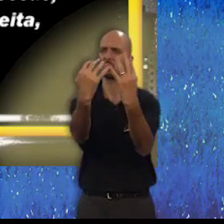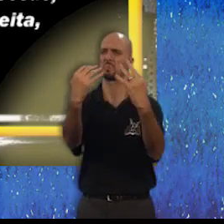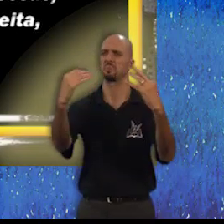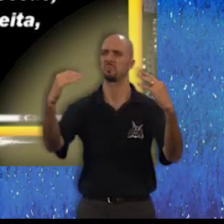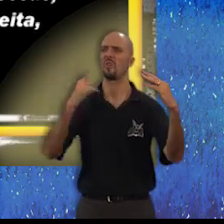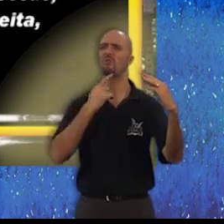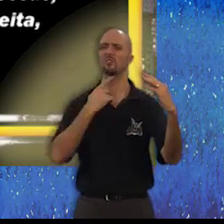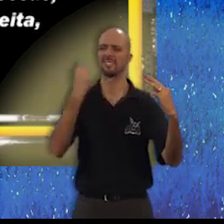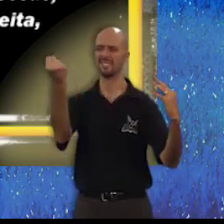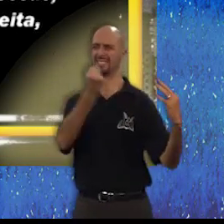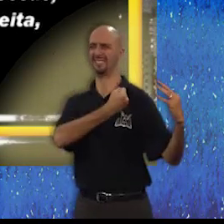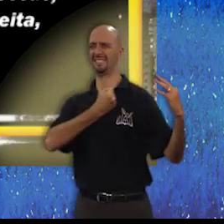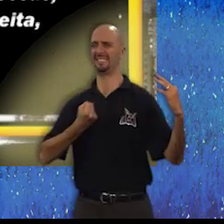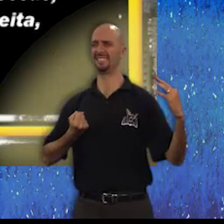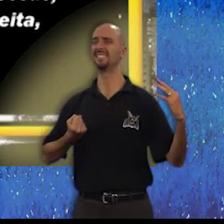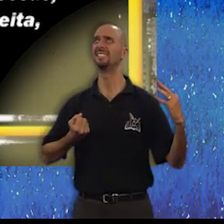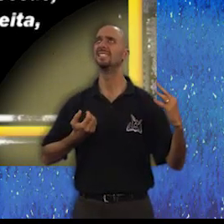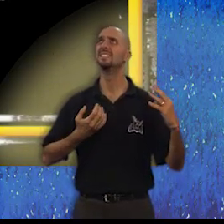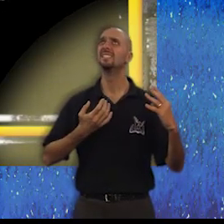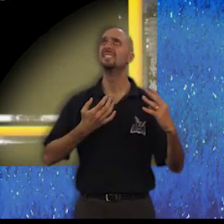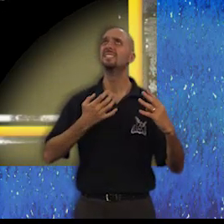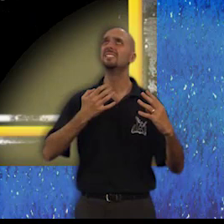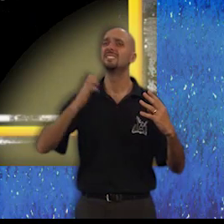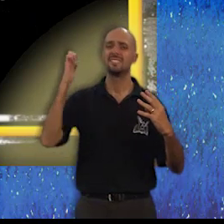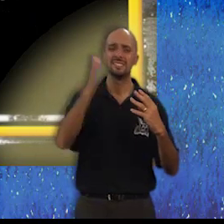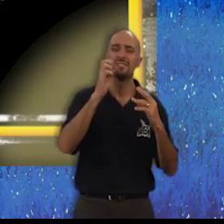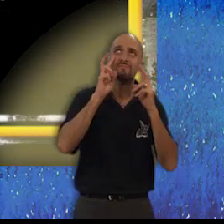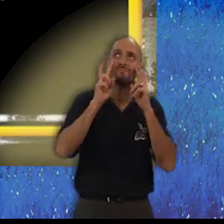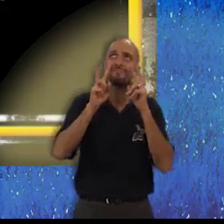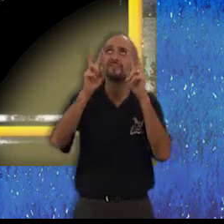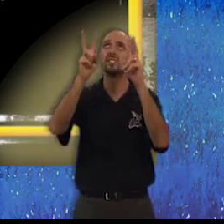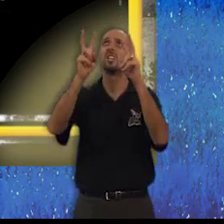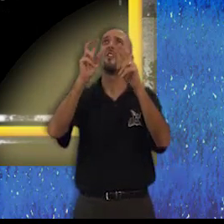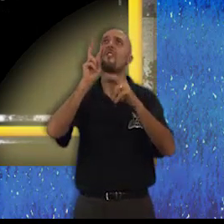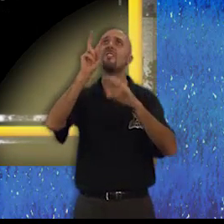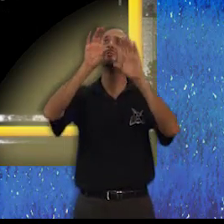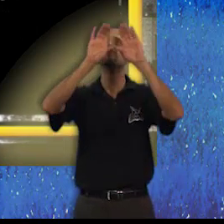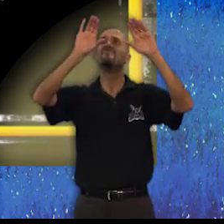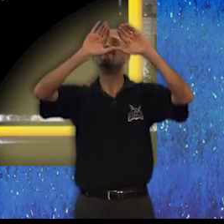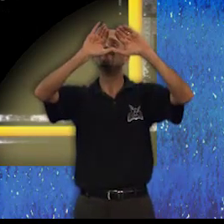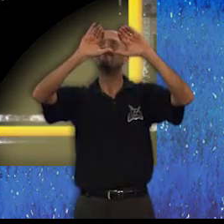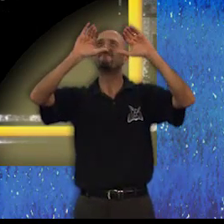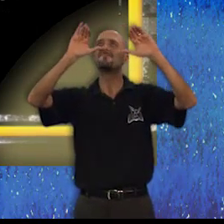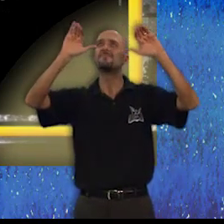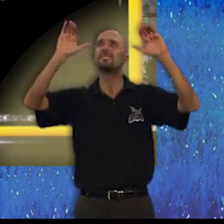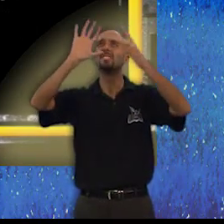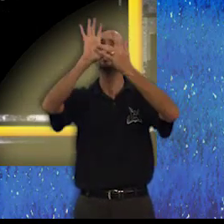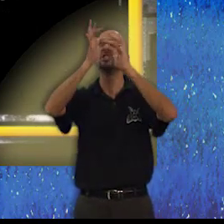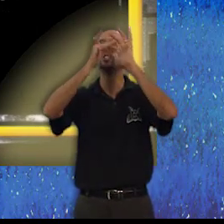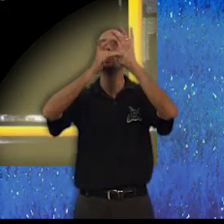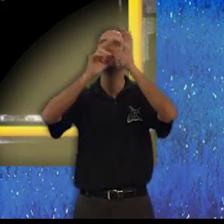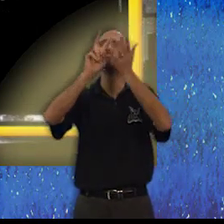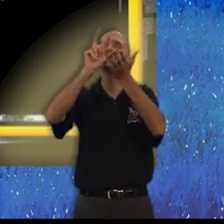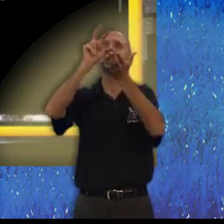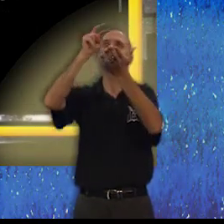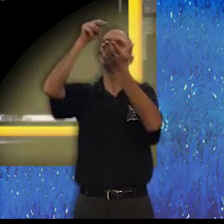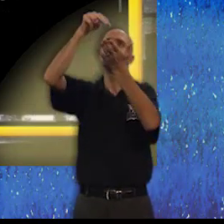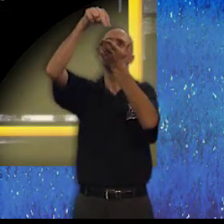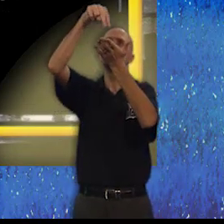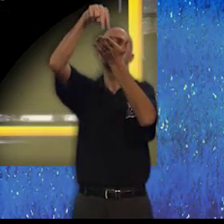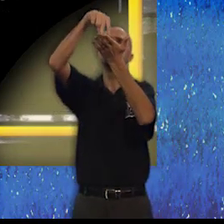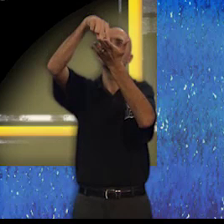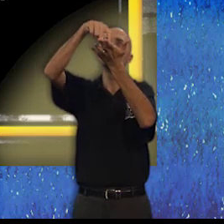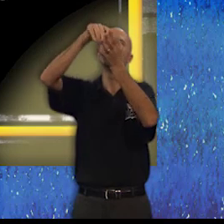Jesus, que estava à sua direita. E disse: Eis que vejo os céus abertos e o Filho do Homem em pé à